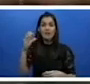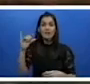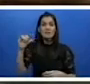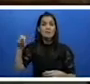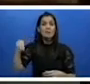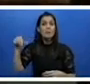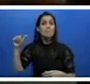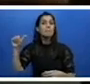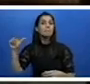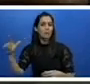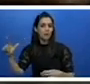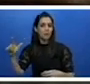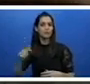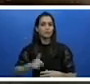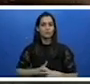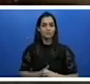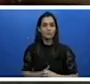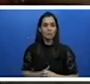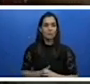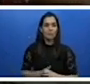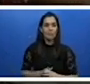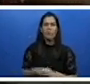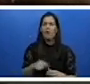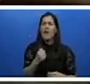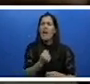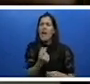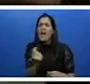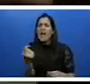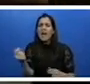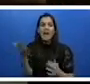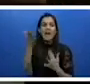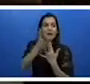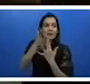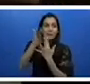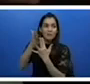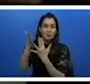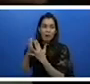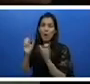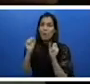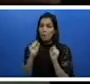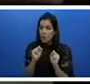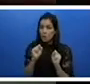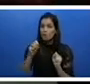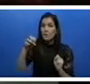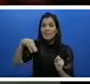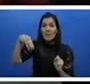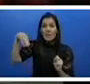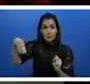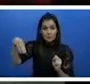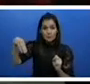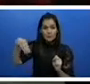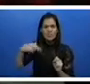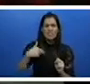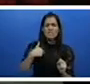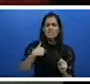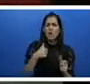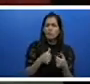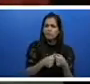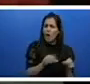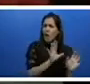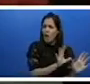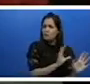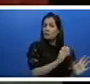Cada uma das partes do intervalo, ela pode ser representada por milímetros. Se eu estava no centímetro e